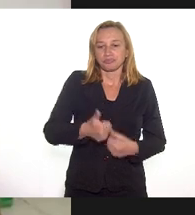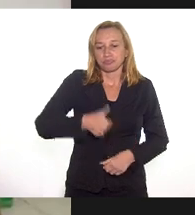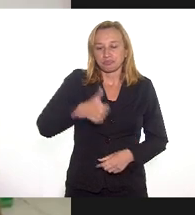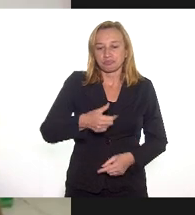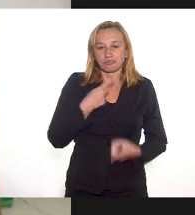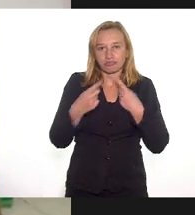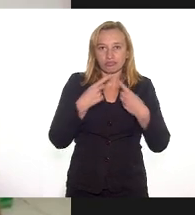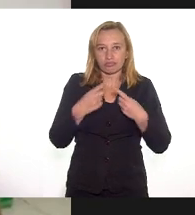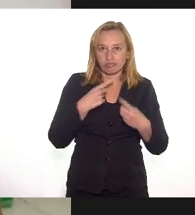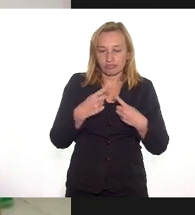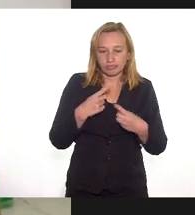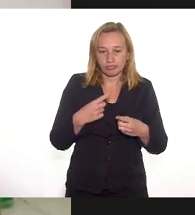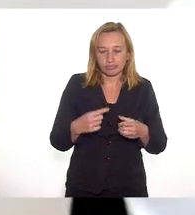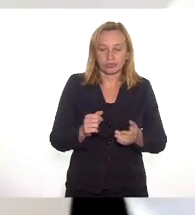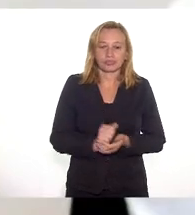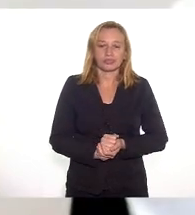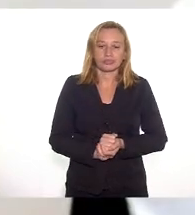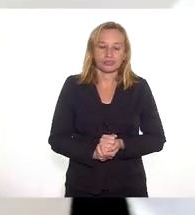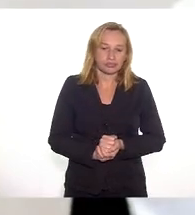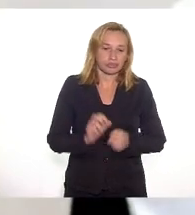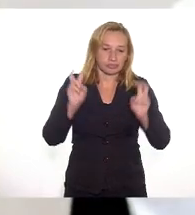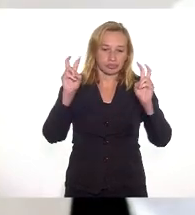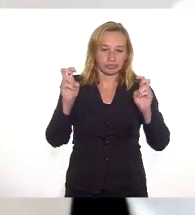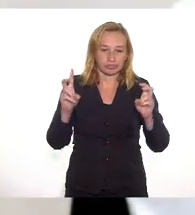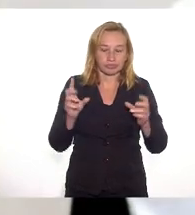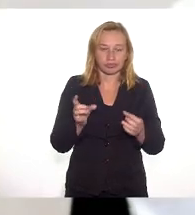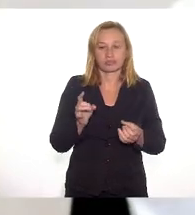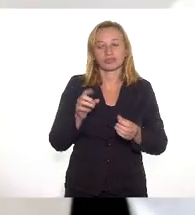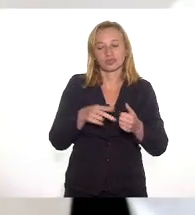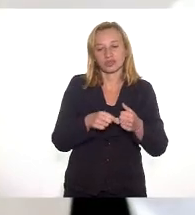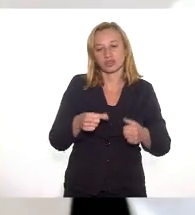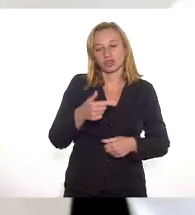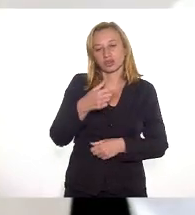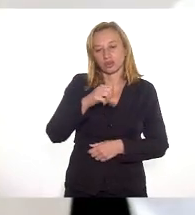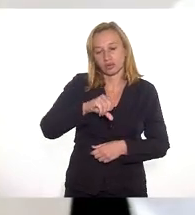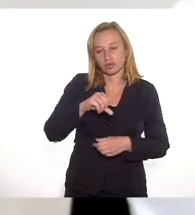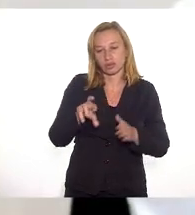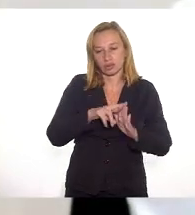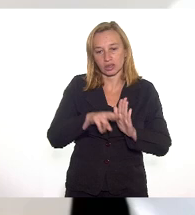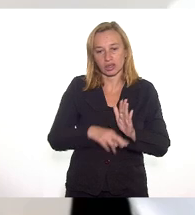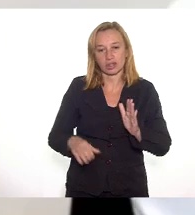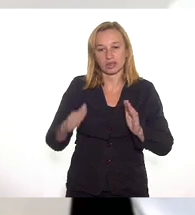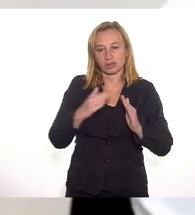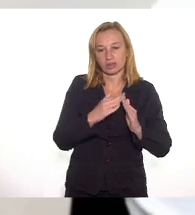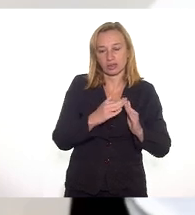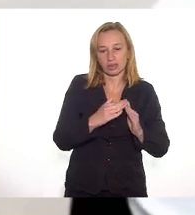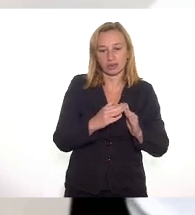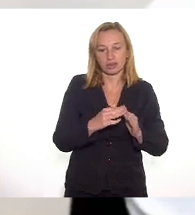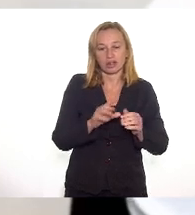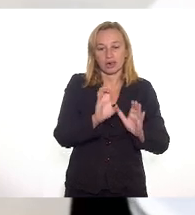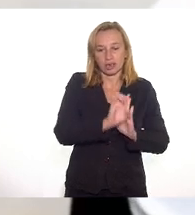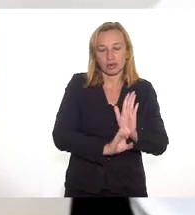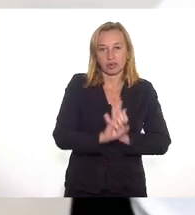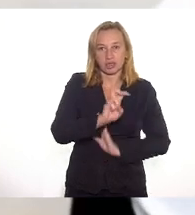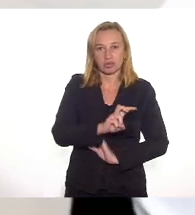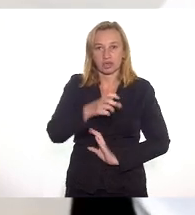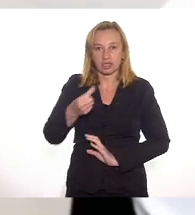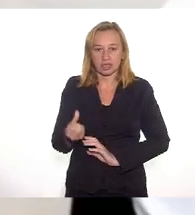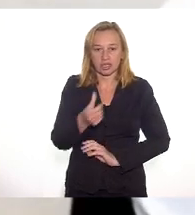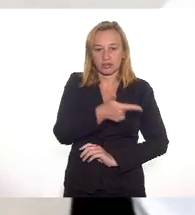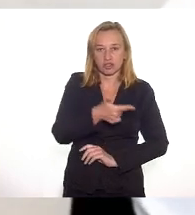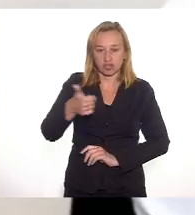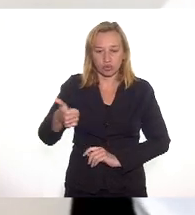discussão, sujeito às disposições especiais de acordo com o artigo 92 do Regimento Interno, Proposta de emenda constitucional número 56 de